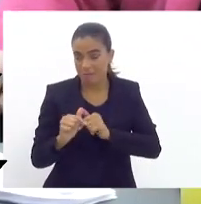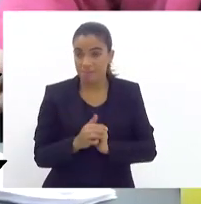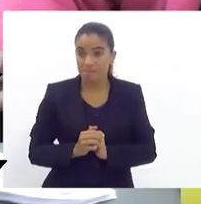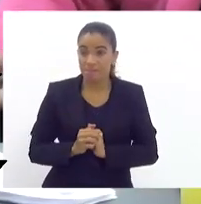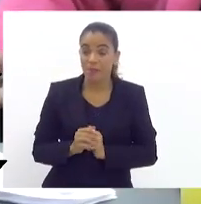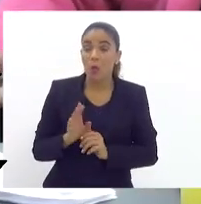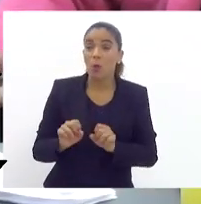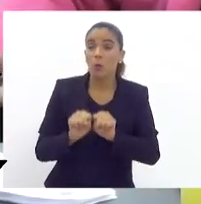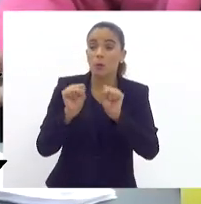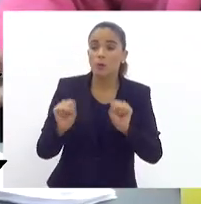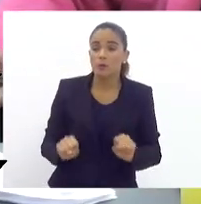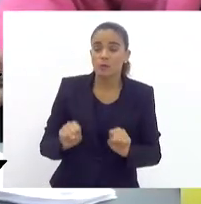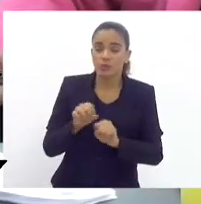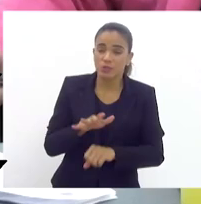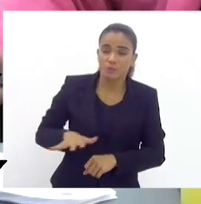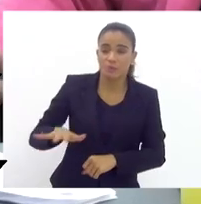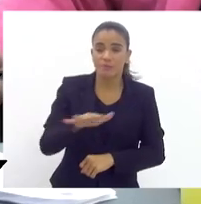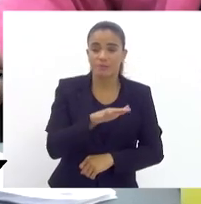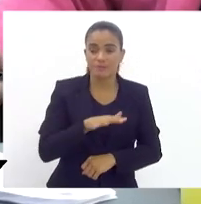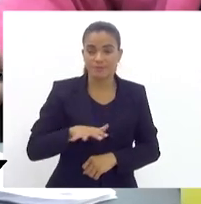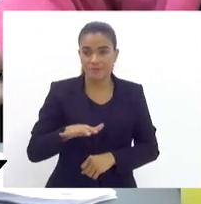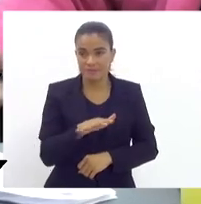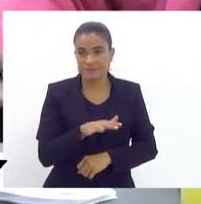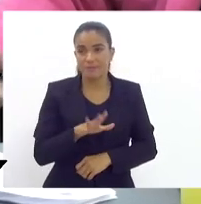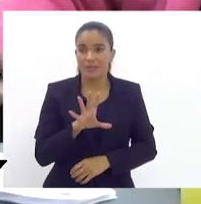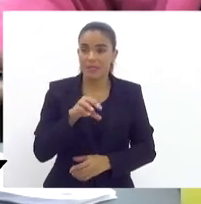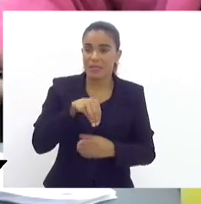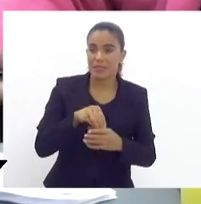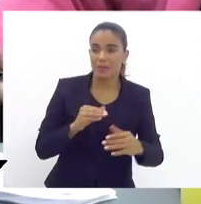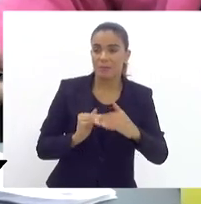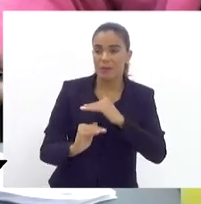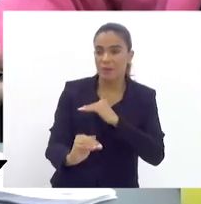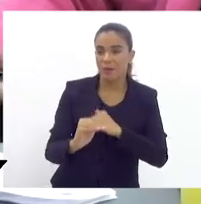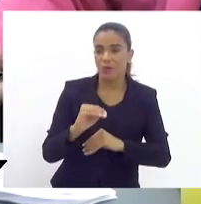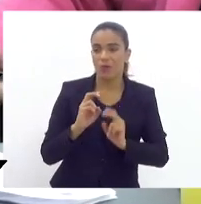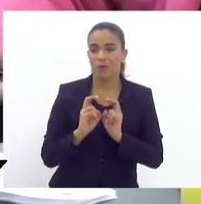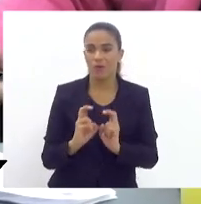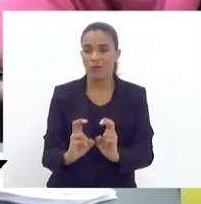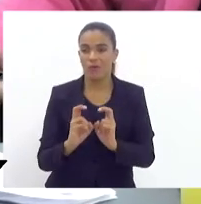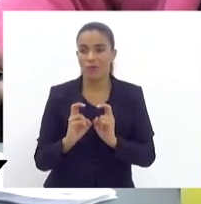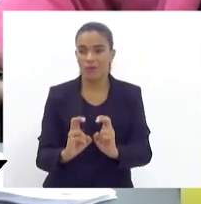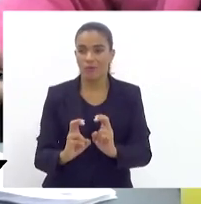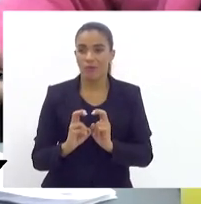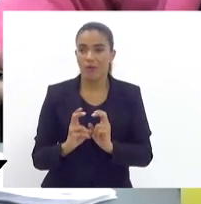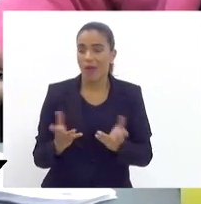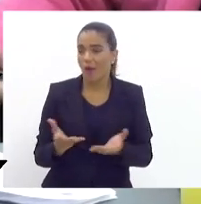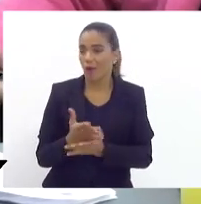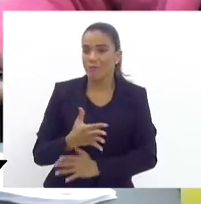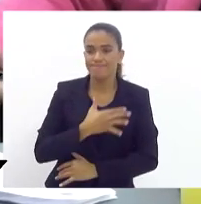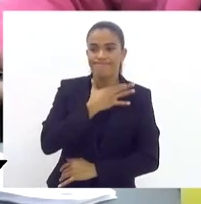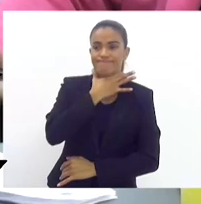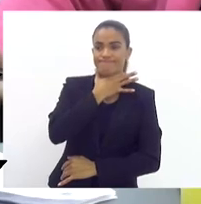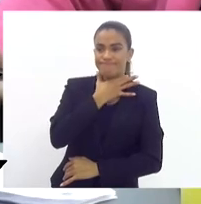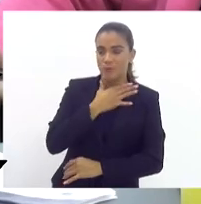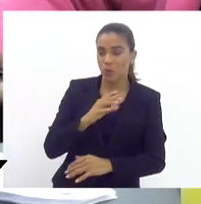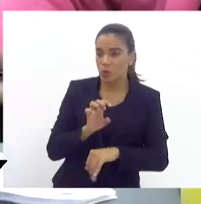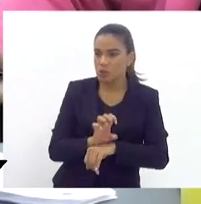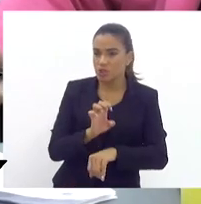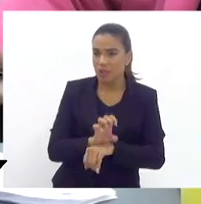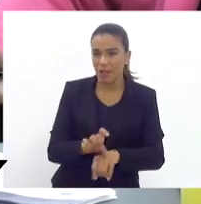O sistema como um todo, né, metrô e ferrovia, estão colapsados. O